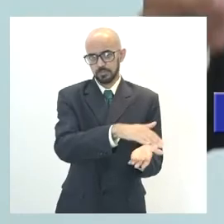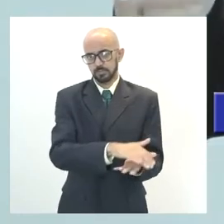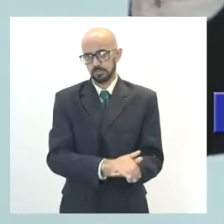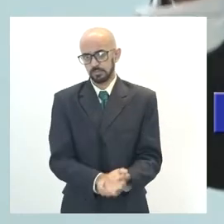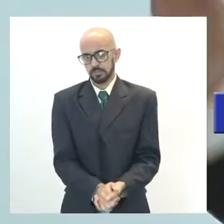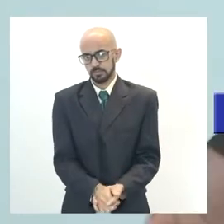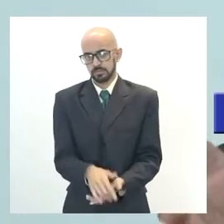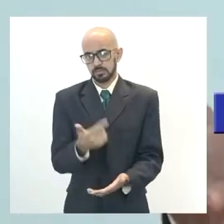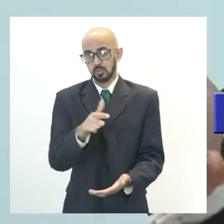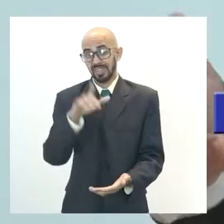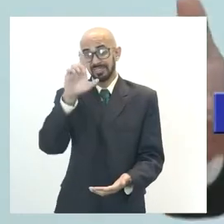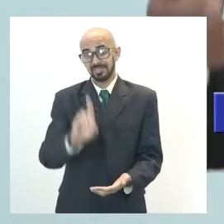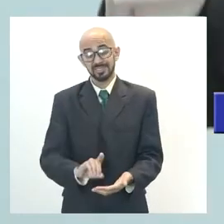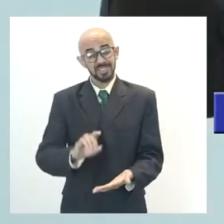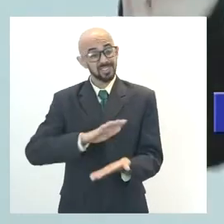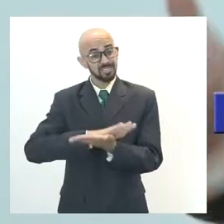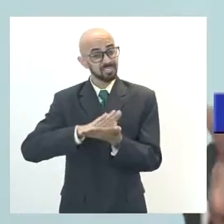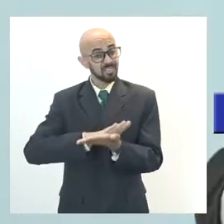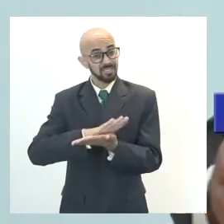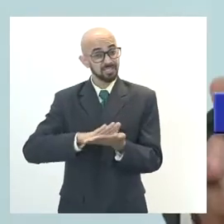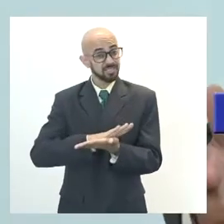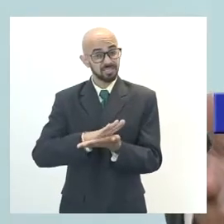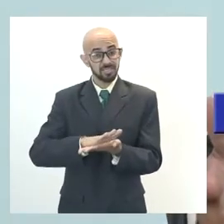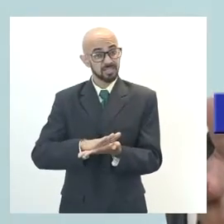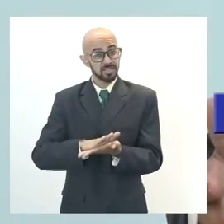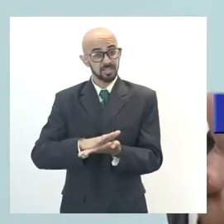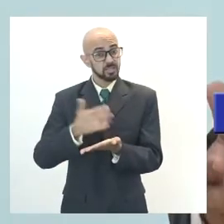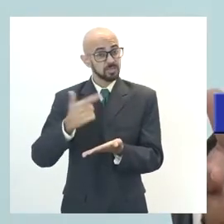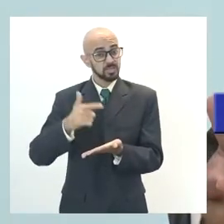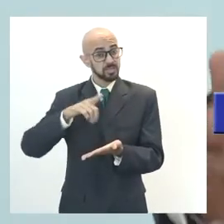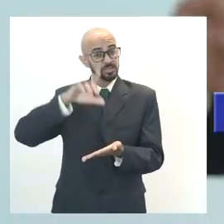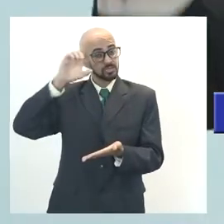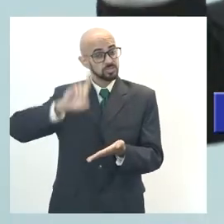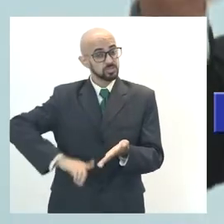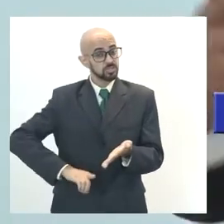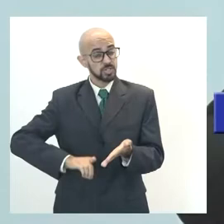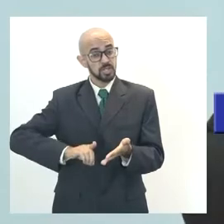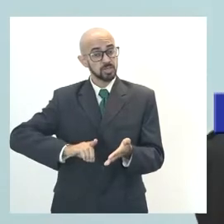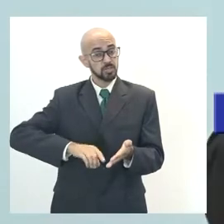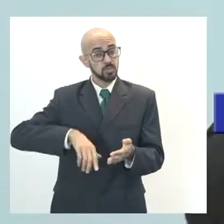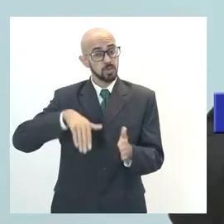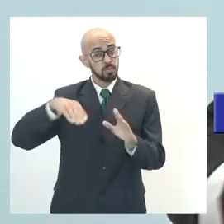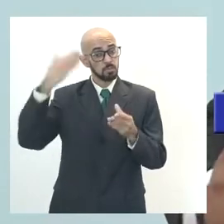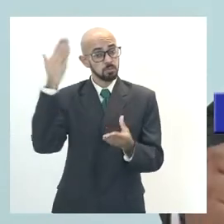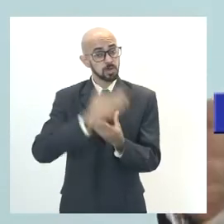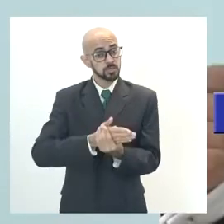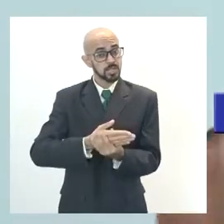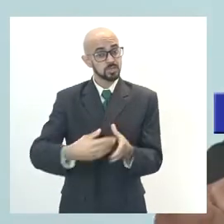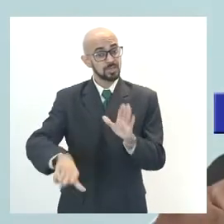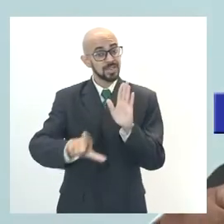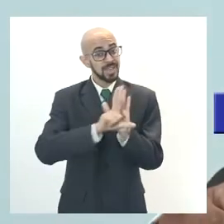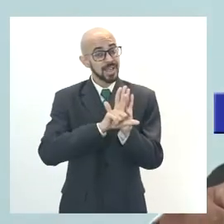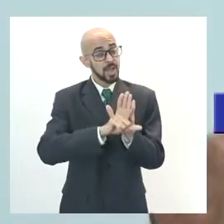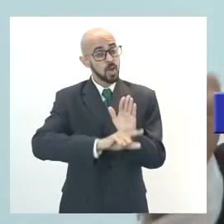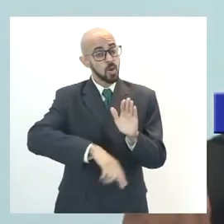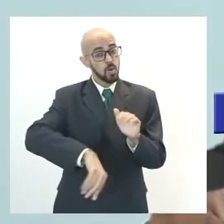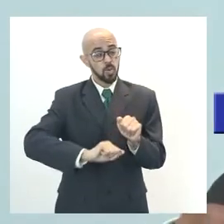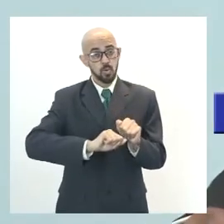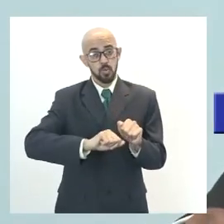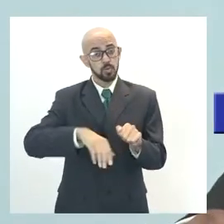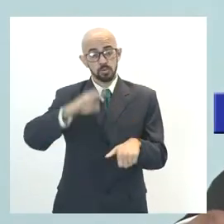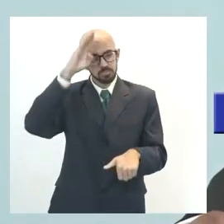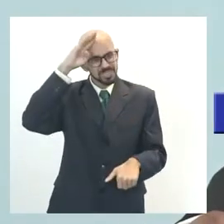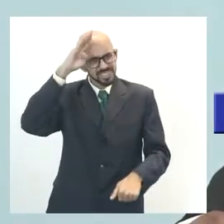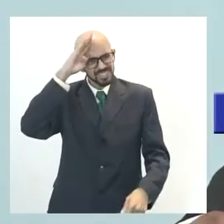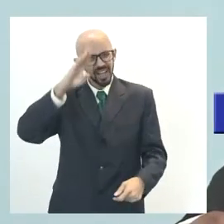e sem direito a nada sem direito a um processo legal disciplinar sem no nosso caso do militarismo do